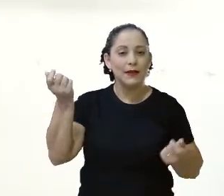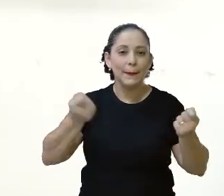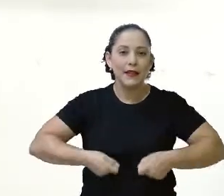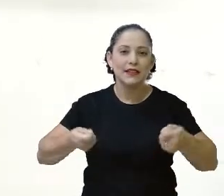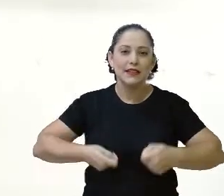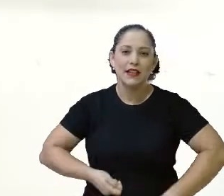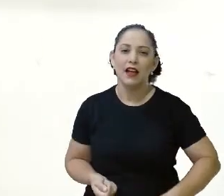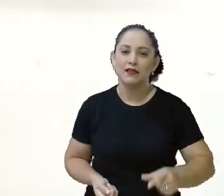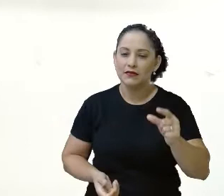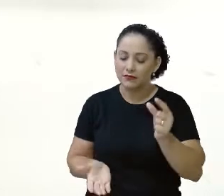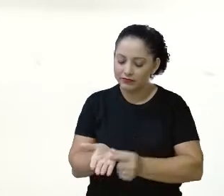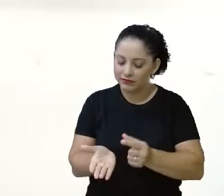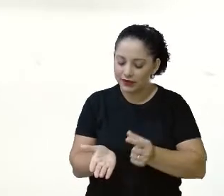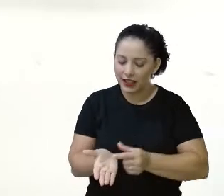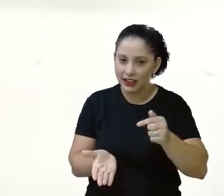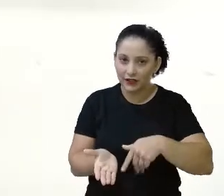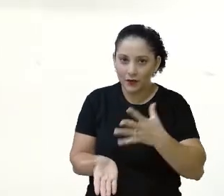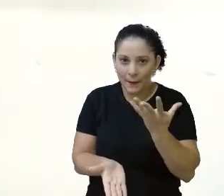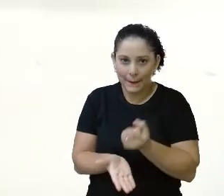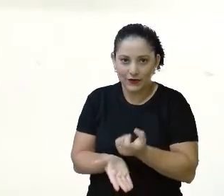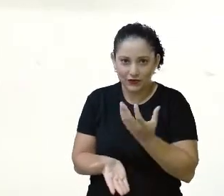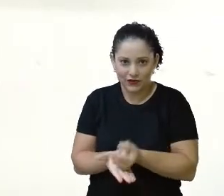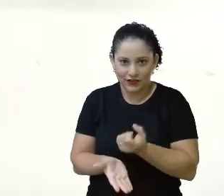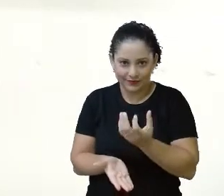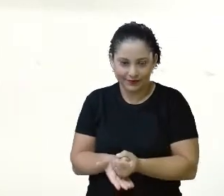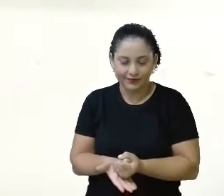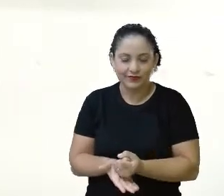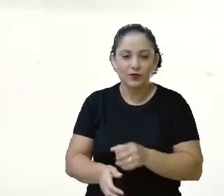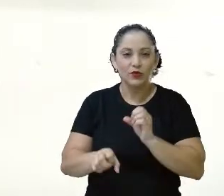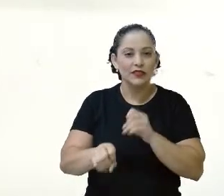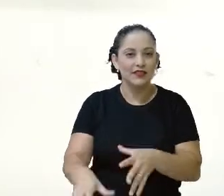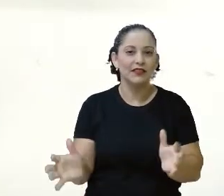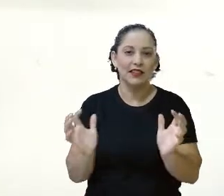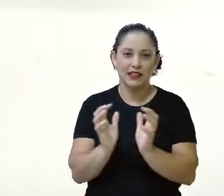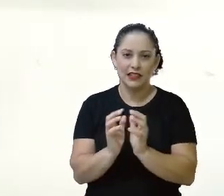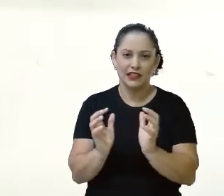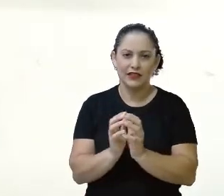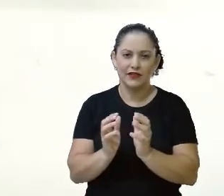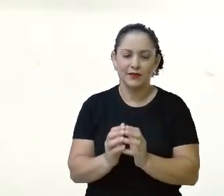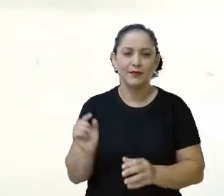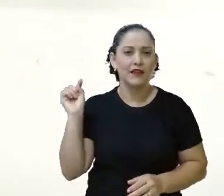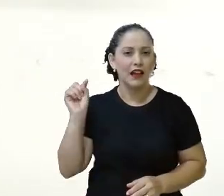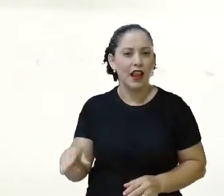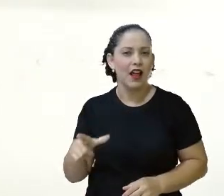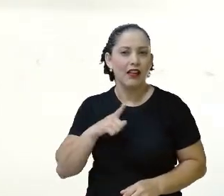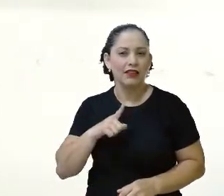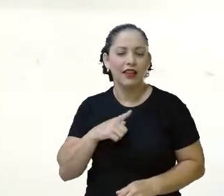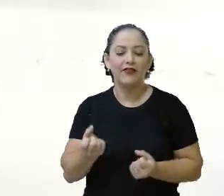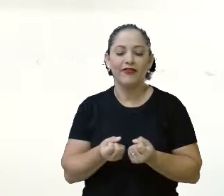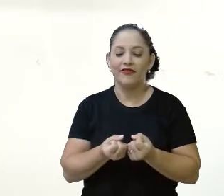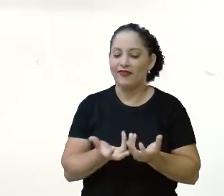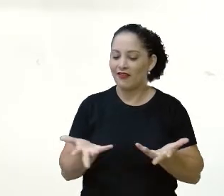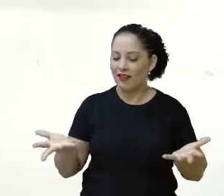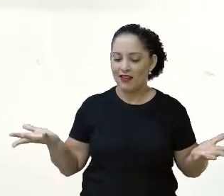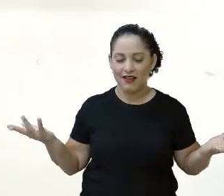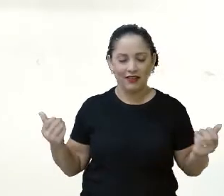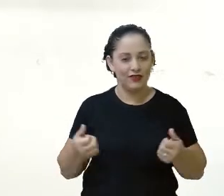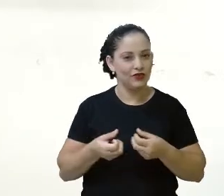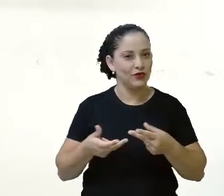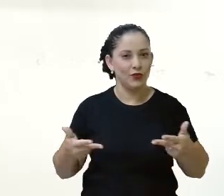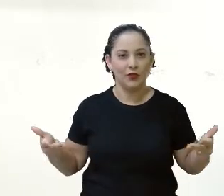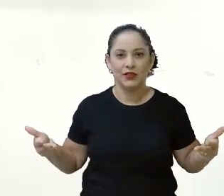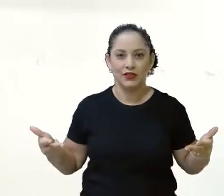no teu celular, no teu smartphone, o aplicativo Educa Recife. Lá você vai encontrar várias coisas, tá certo?